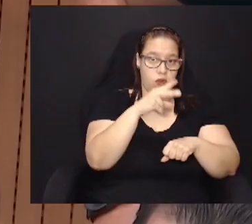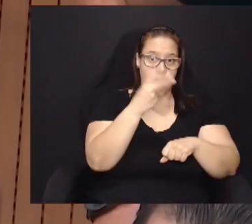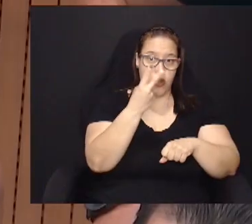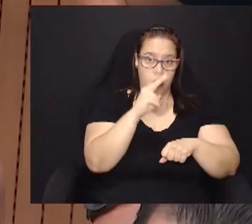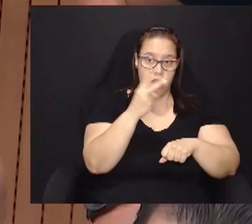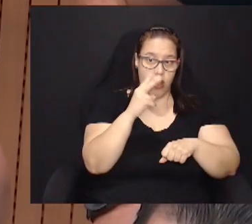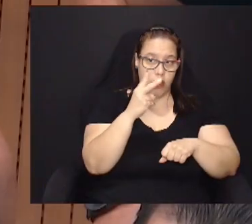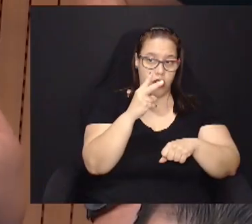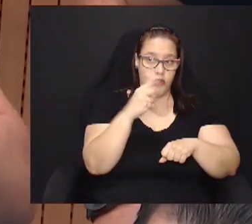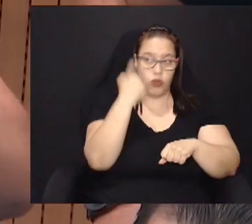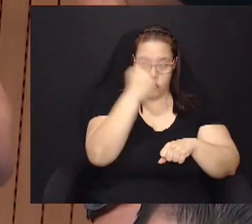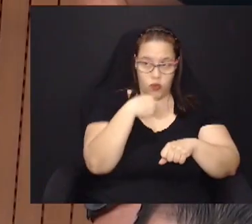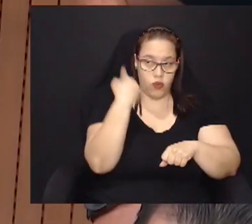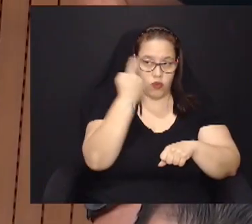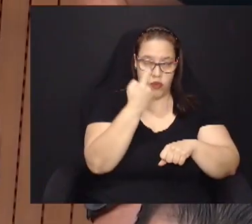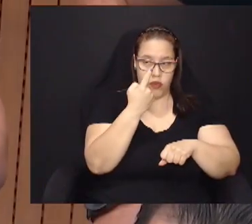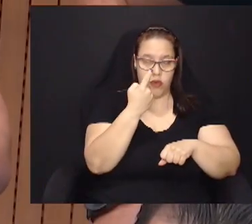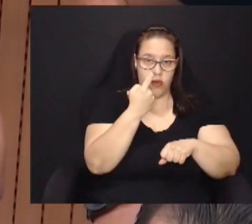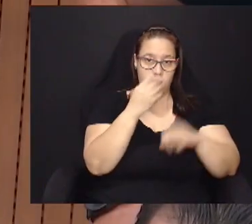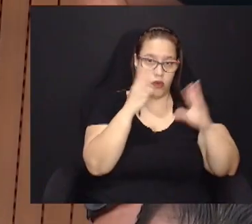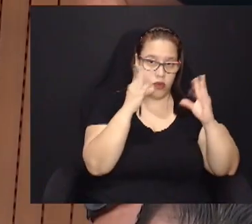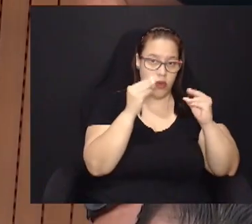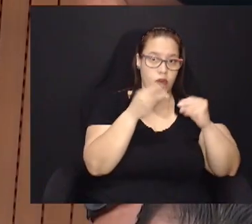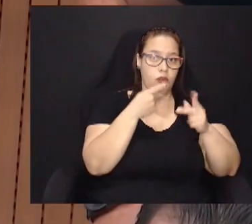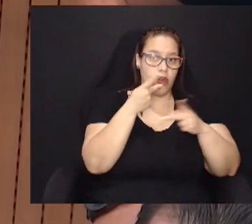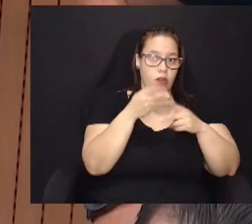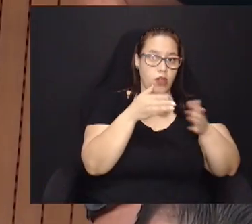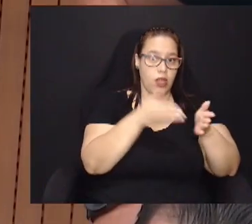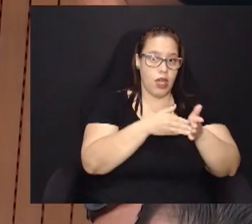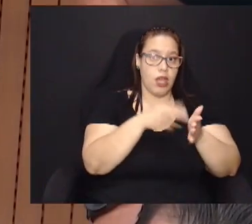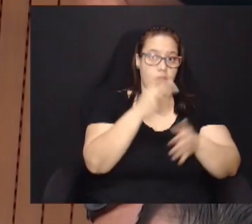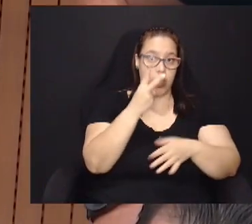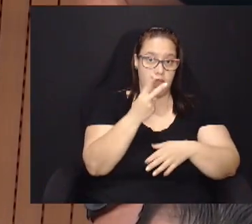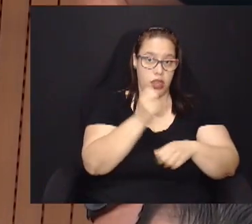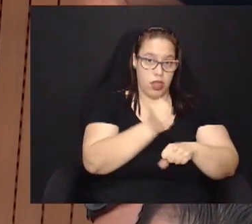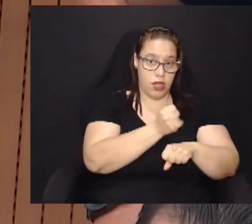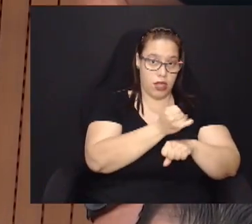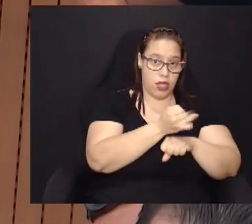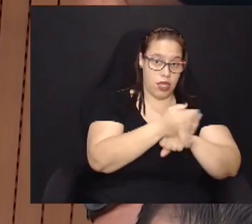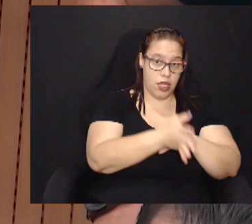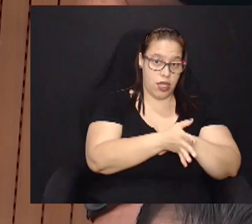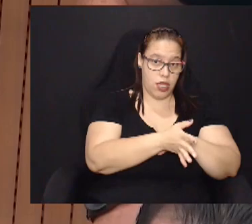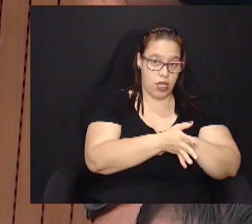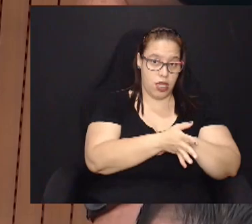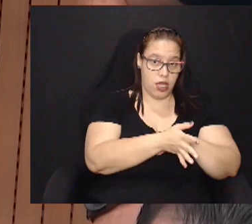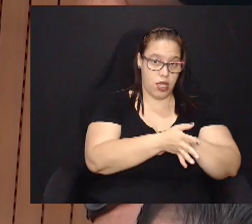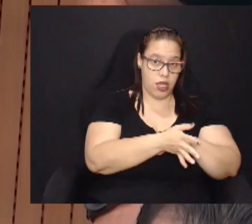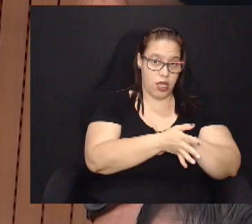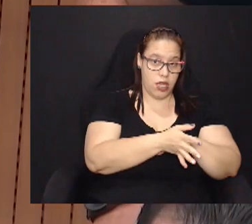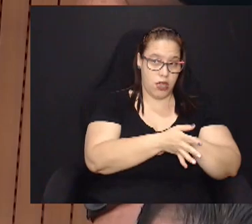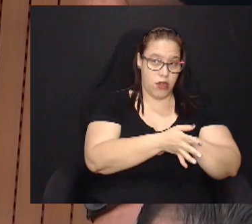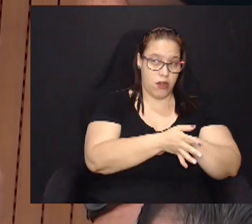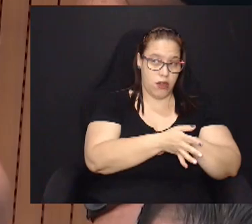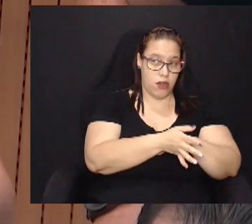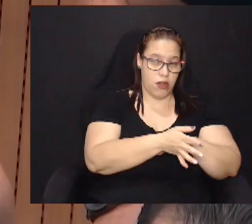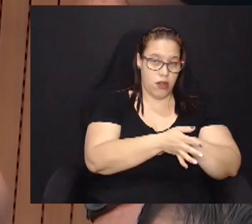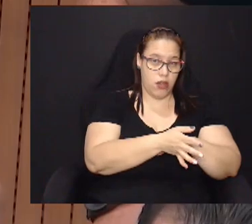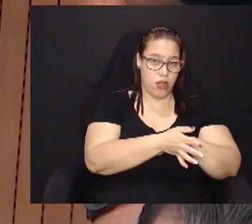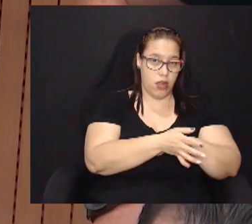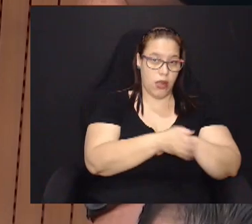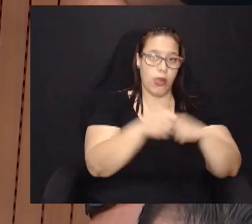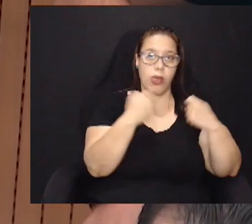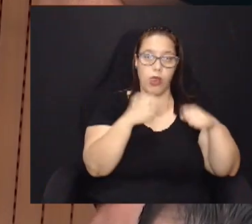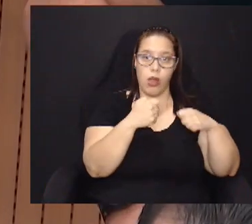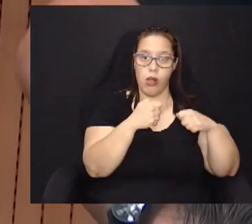que você comentou que até as 2 ou até as 22 horas eu não preciso estar